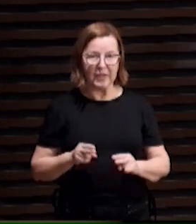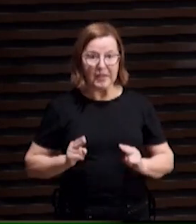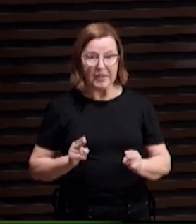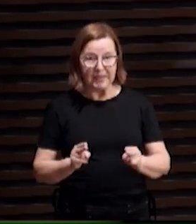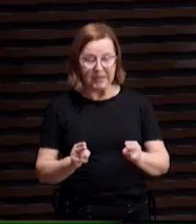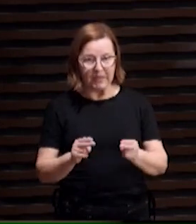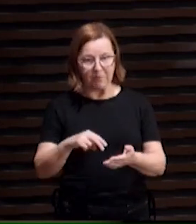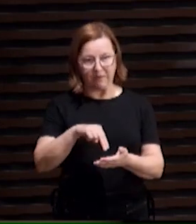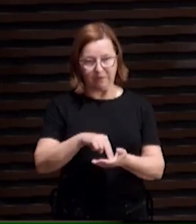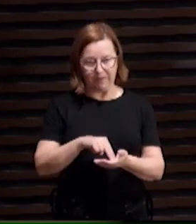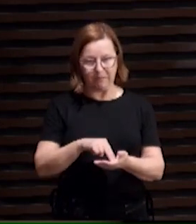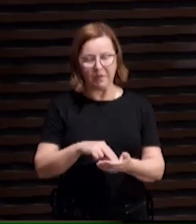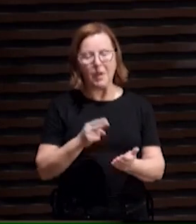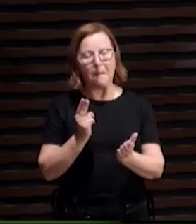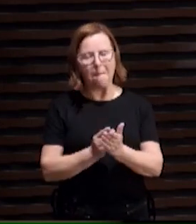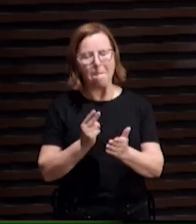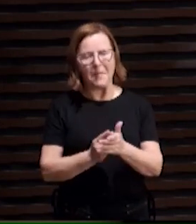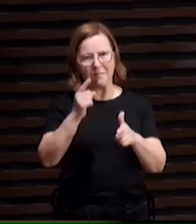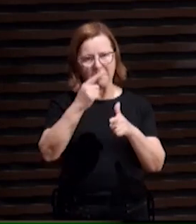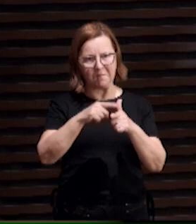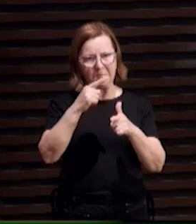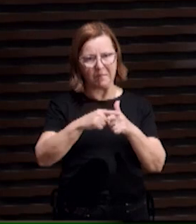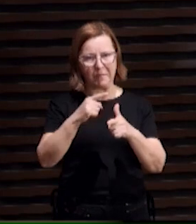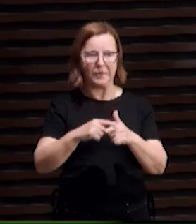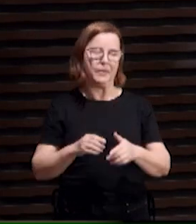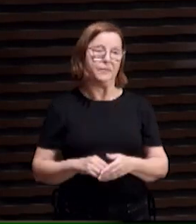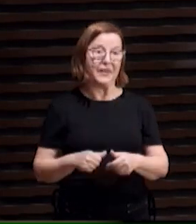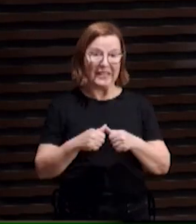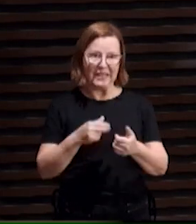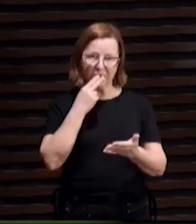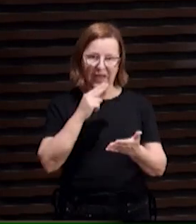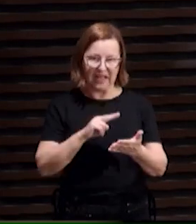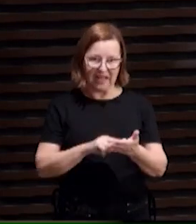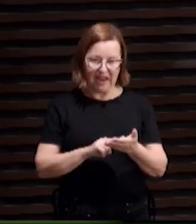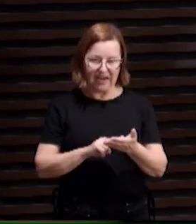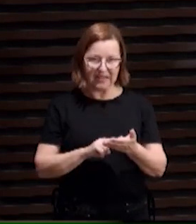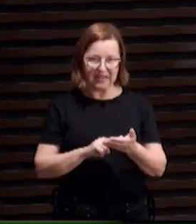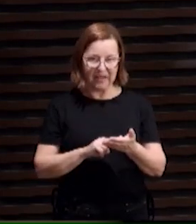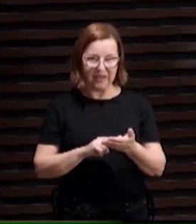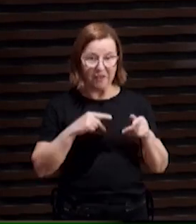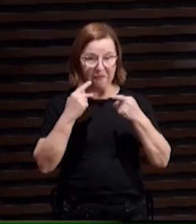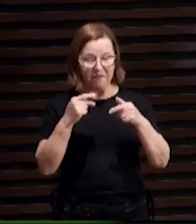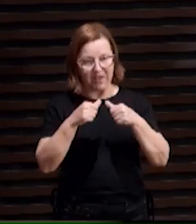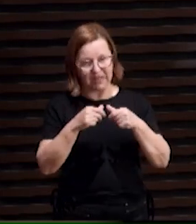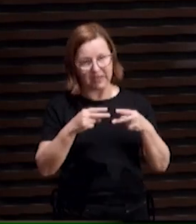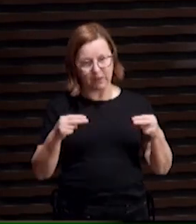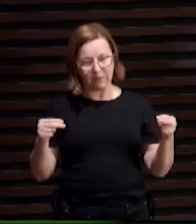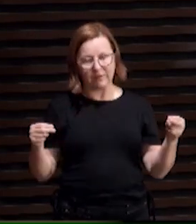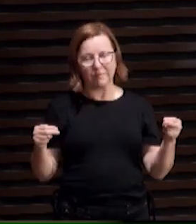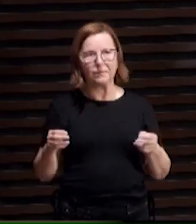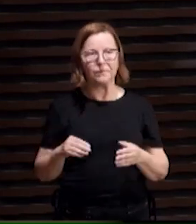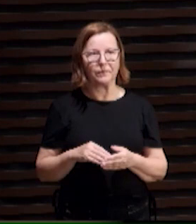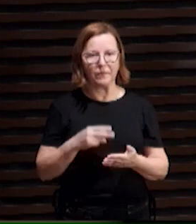no meio das tribulações. E essa carta, então, tem esse pano de fundo. É